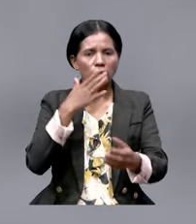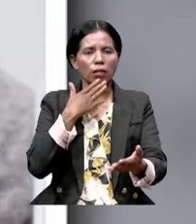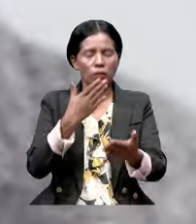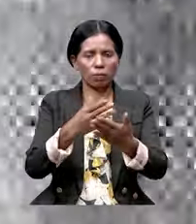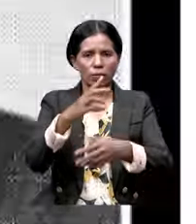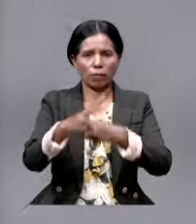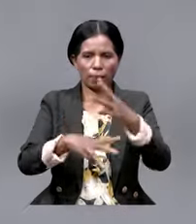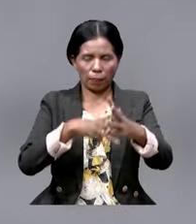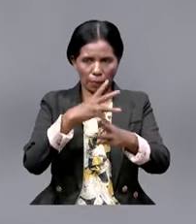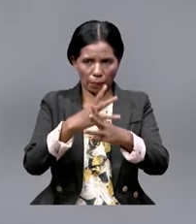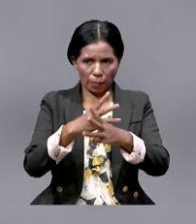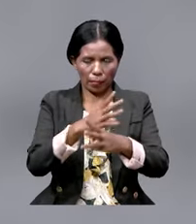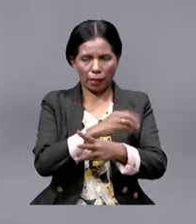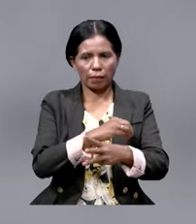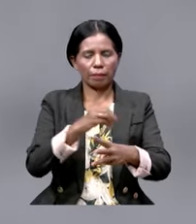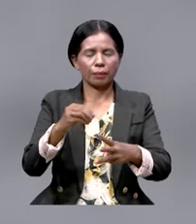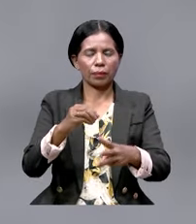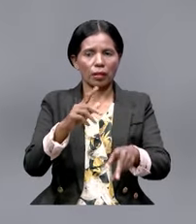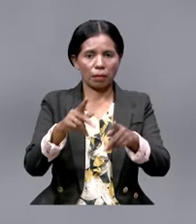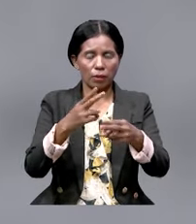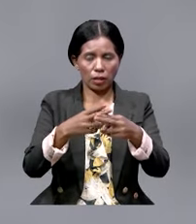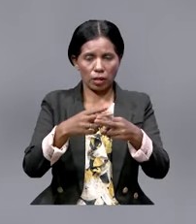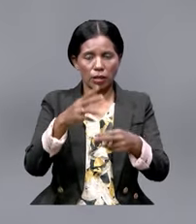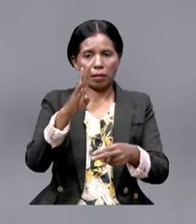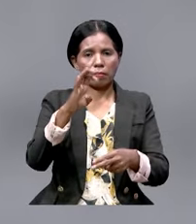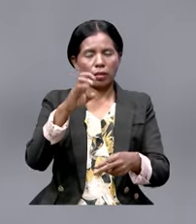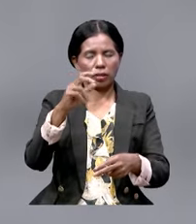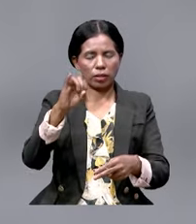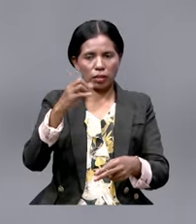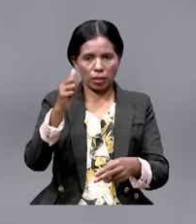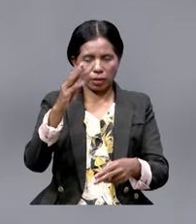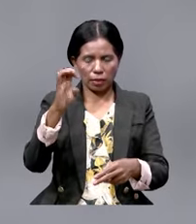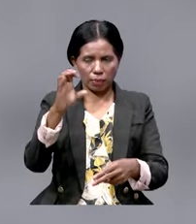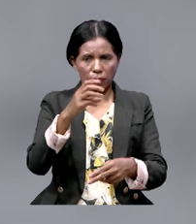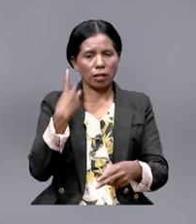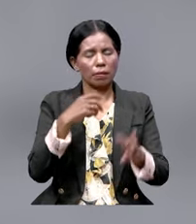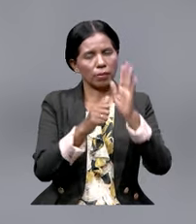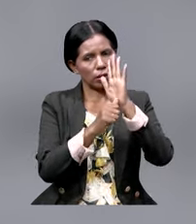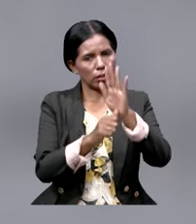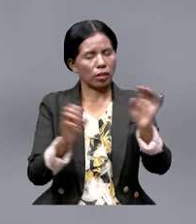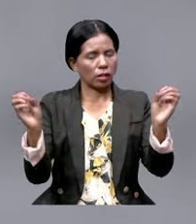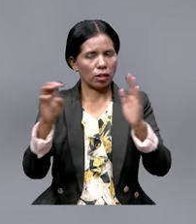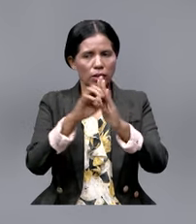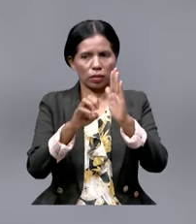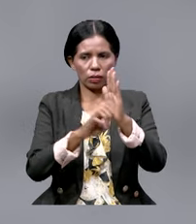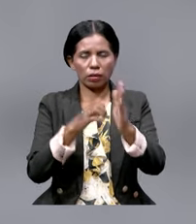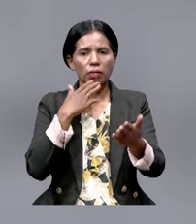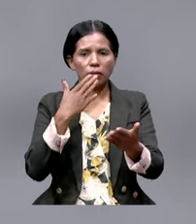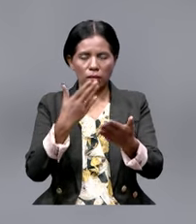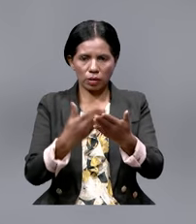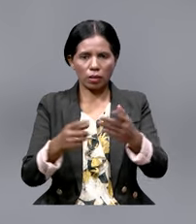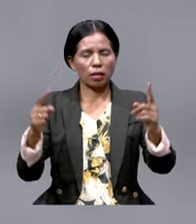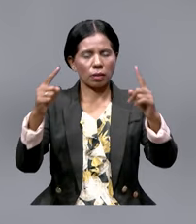mundo. Enquanto filósofo Benjamin Lee Whorf apresenta katak, ita quando la ia estrutura nebe diak ba língua